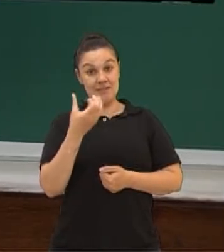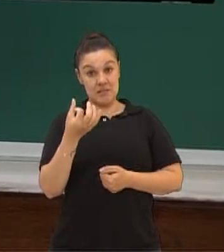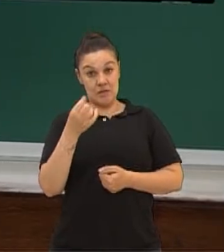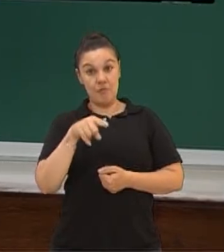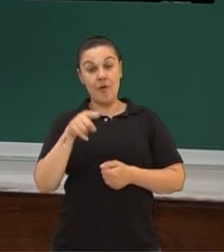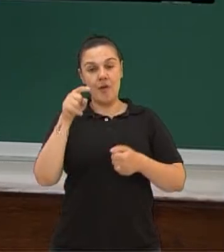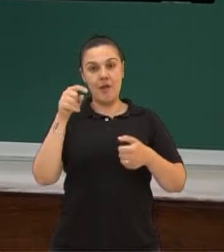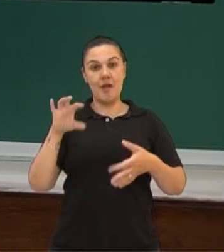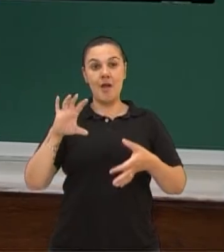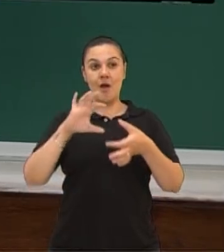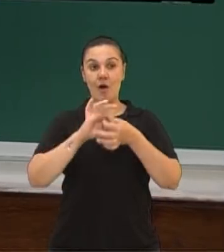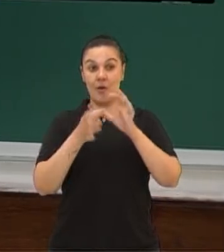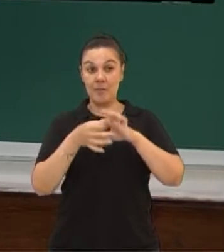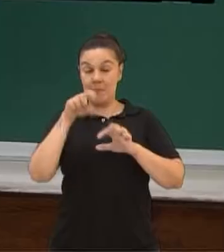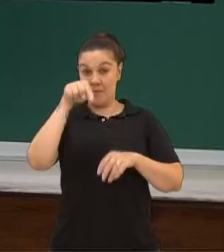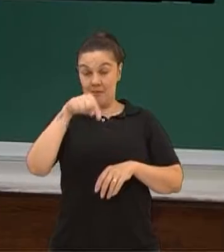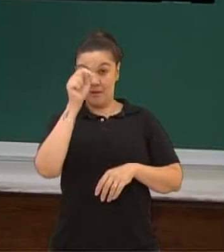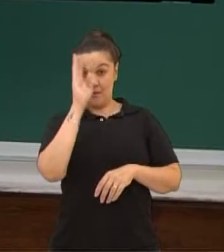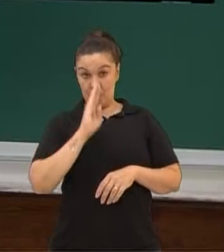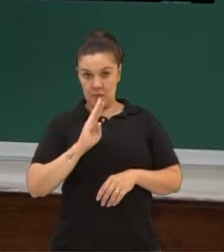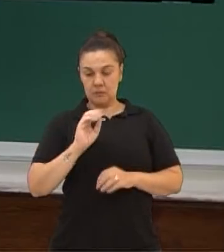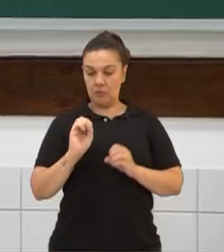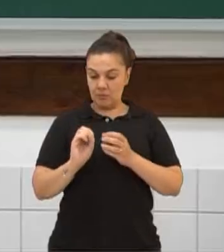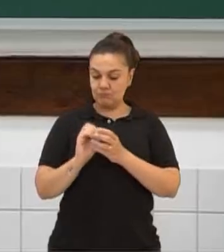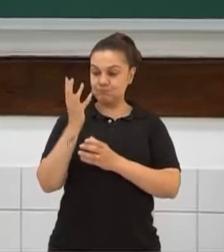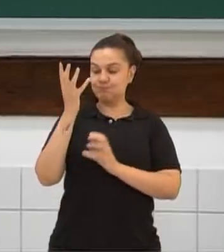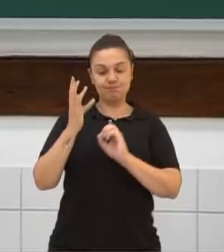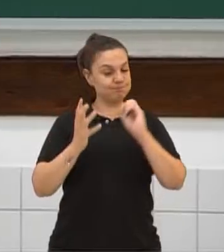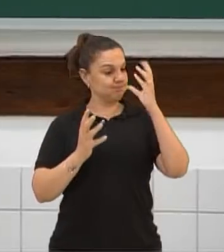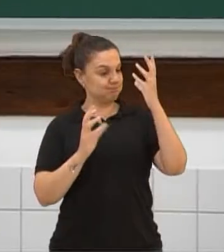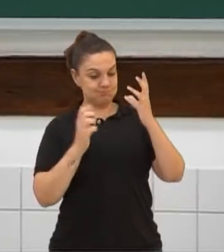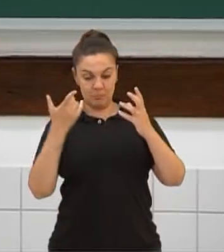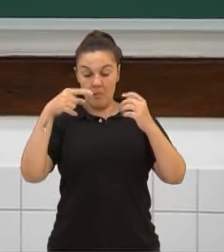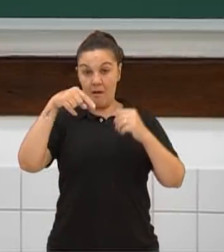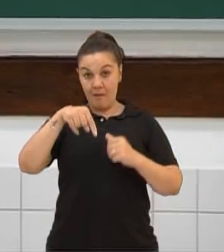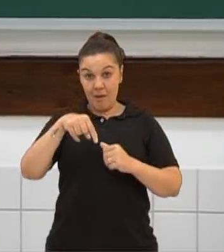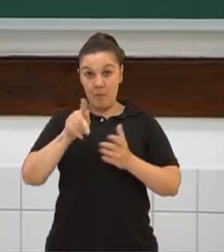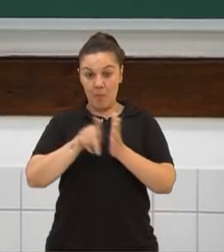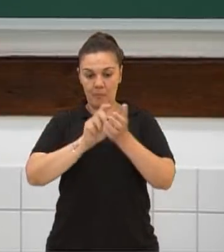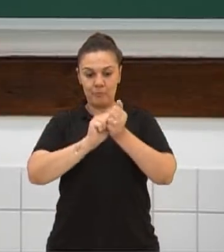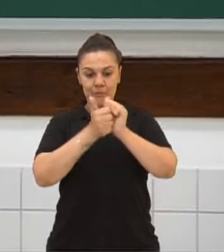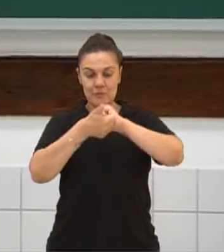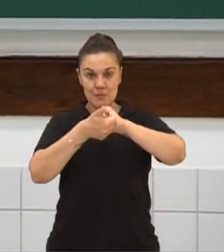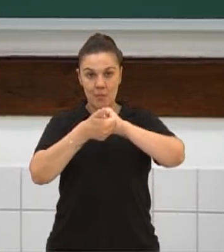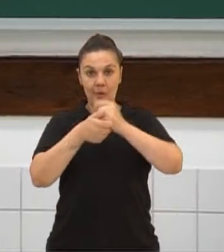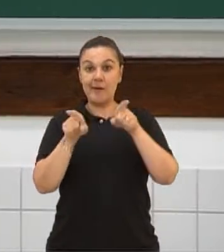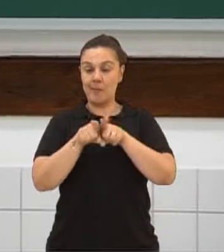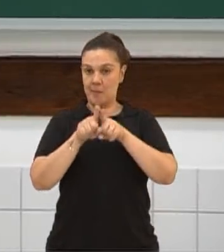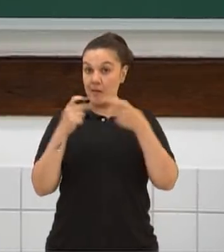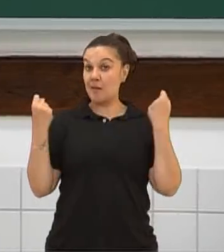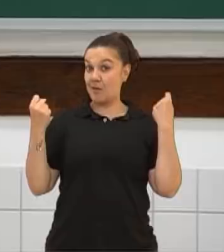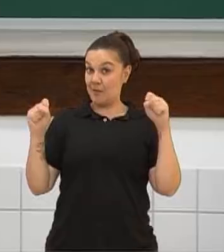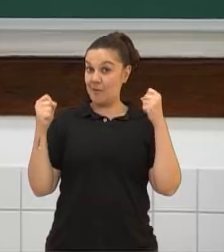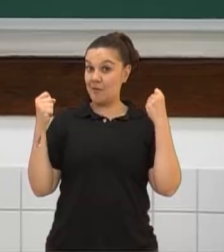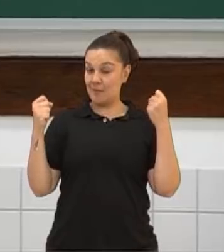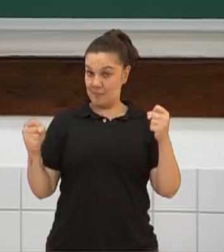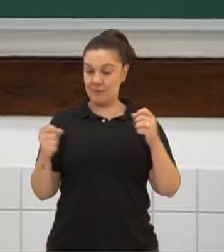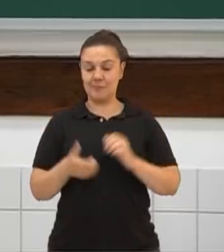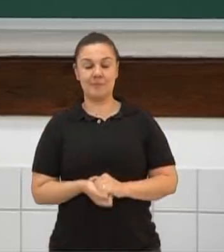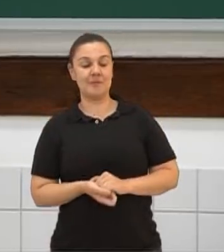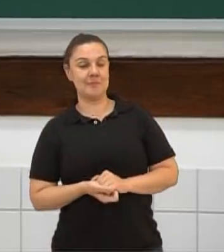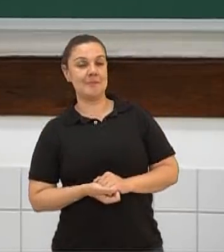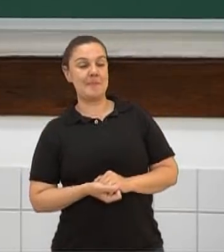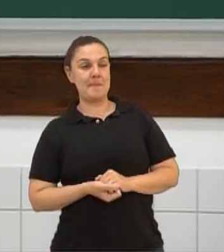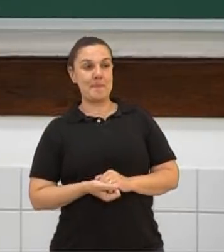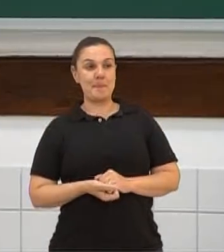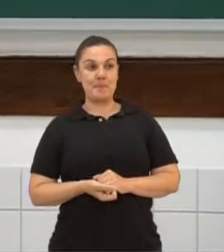Olimpíadas de Verão no Brasil. Ou seja, são grandes eventos que sim estão relacionados ao esporte, mas lembrando que o esporte ele também faz parte da